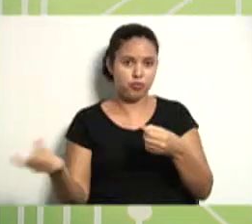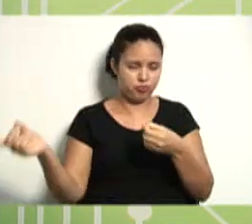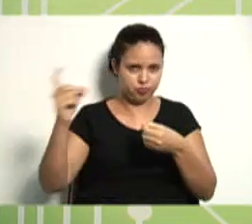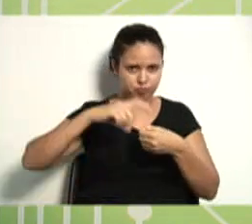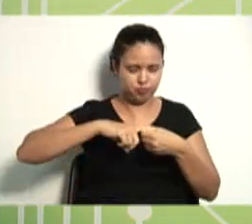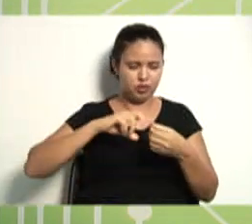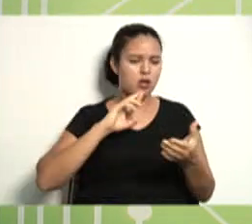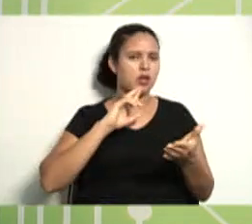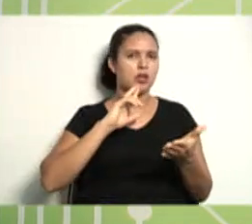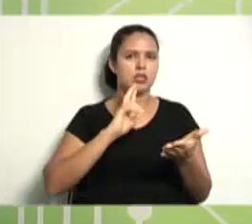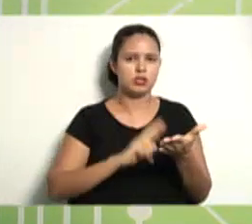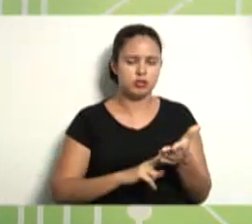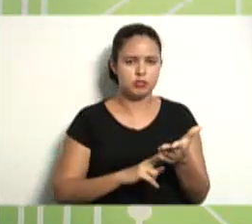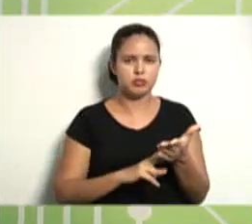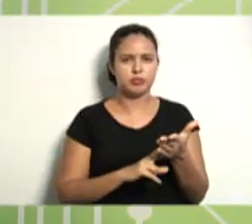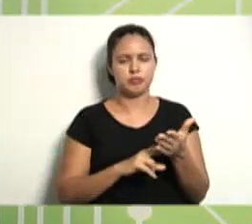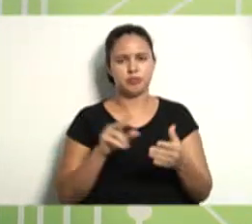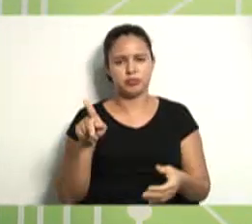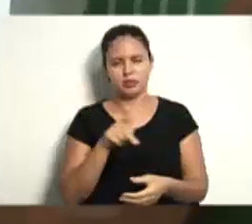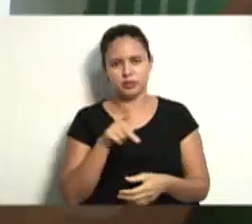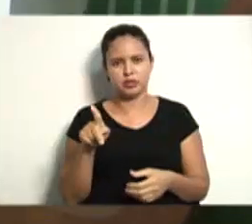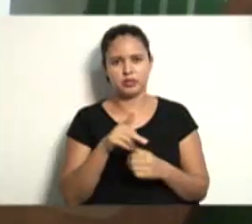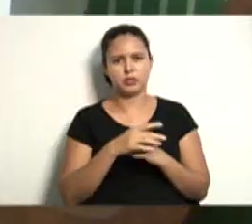pouco para responder. Professor?